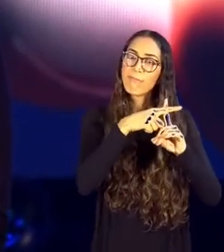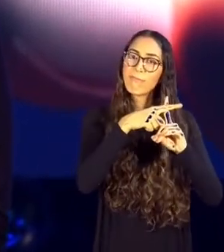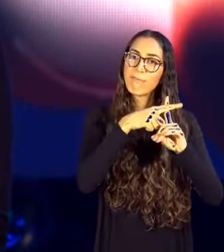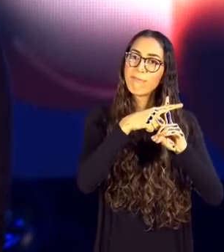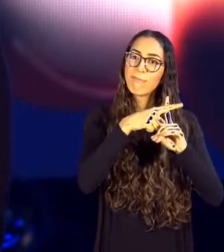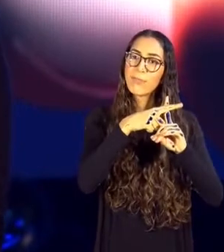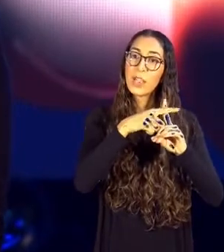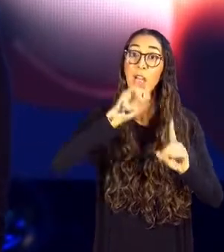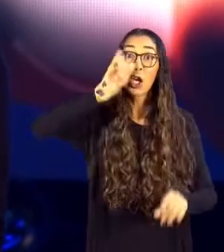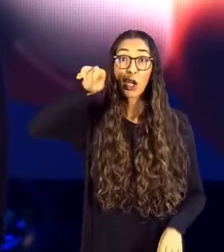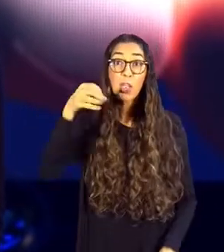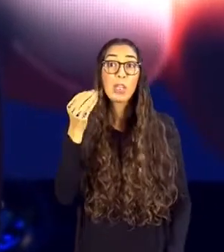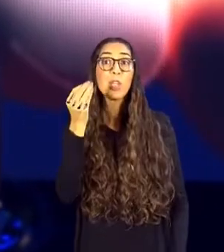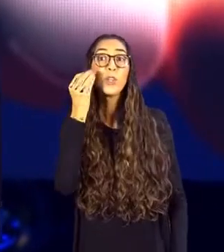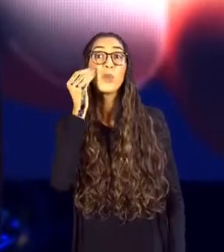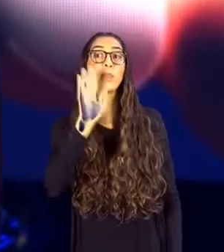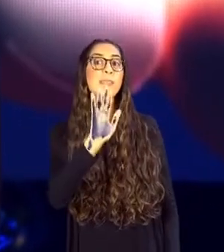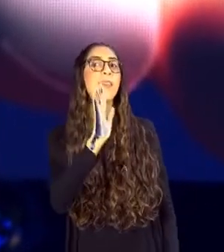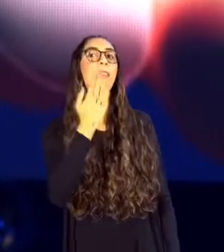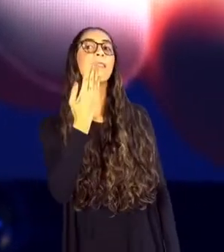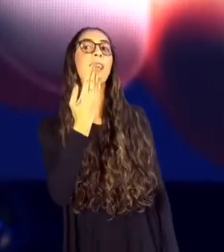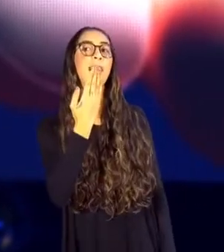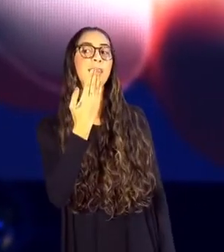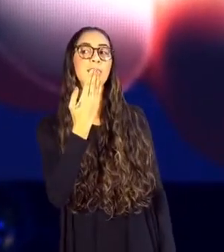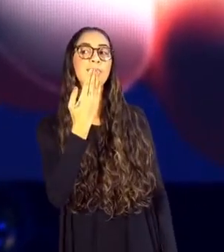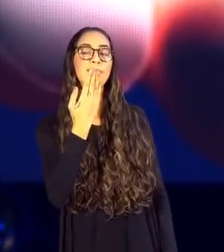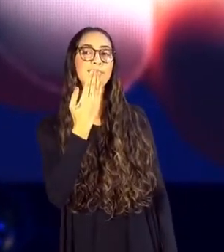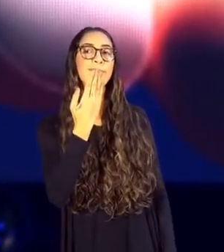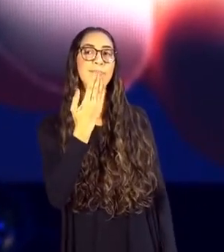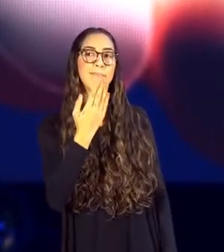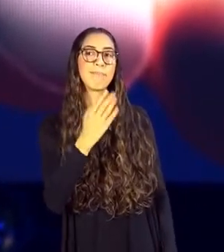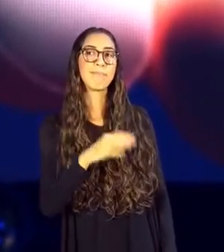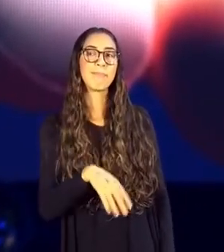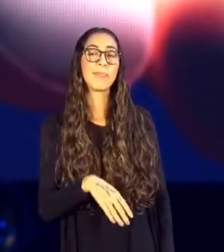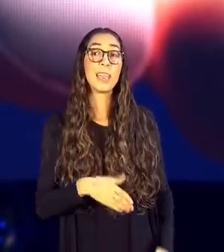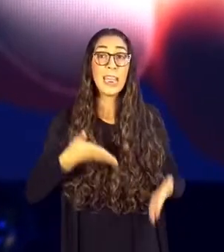que ele ia nascer em Belém, que ele ia ser nascido de uma virgem.